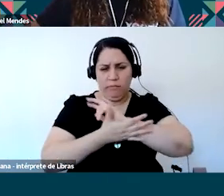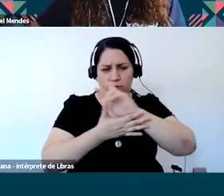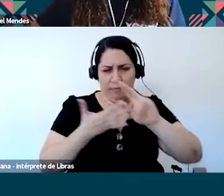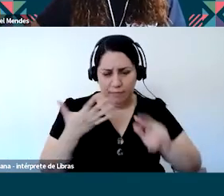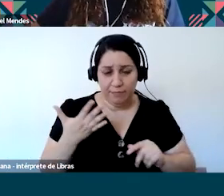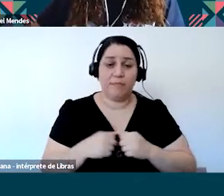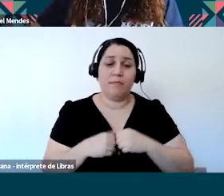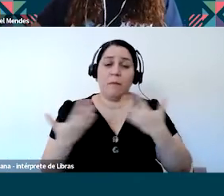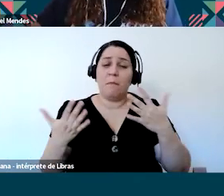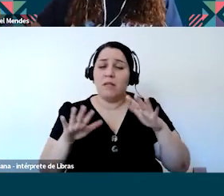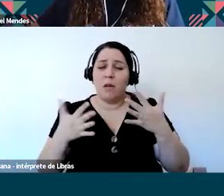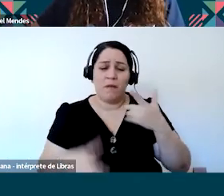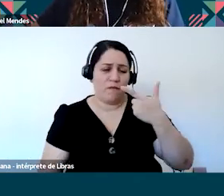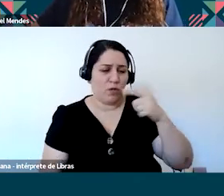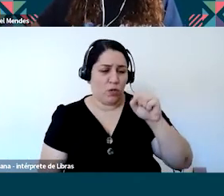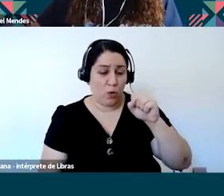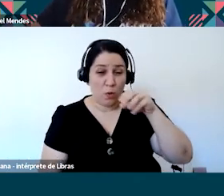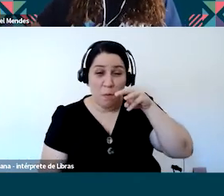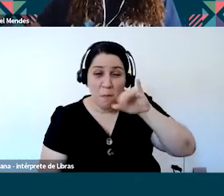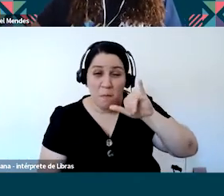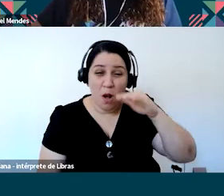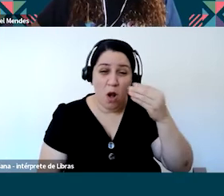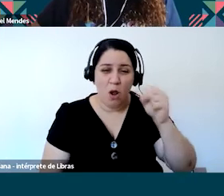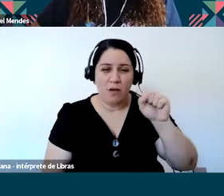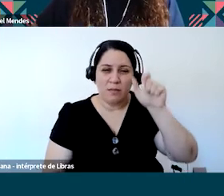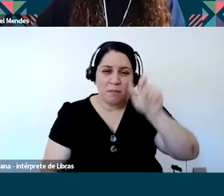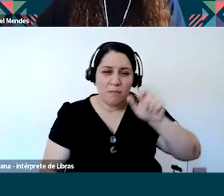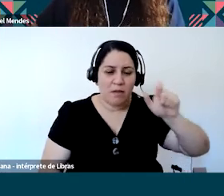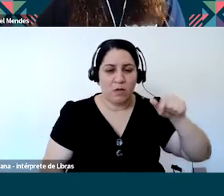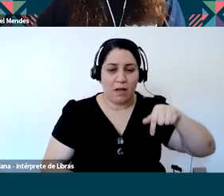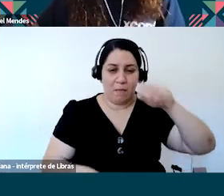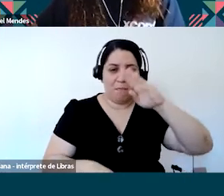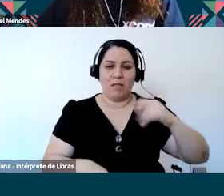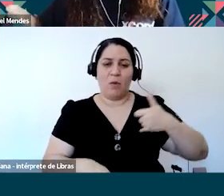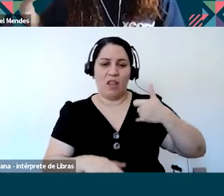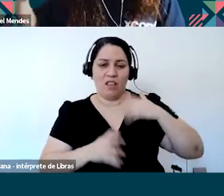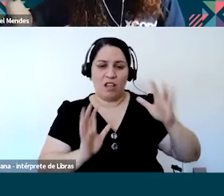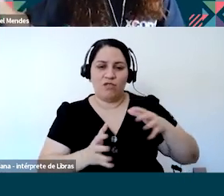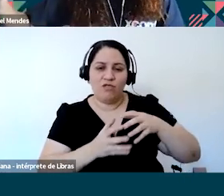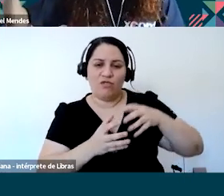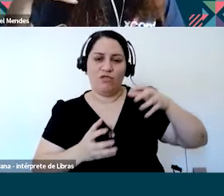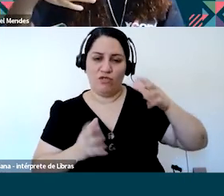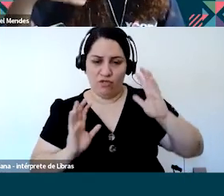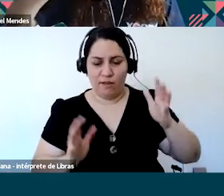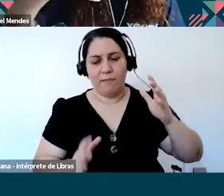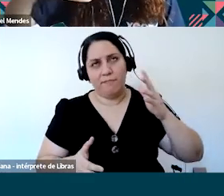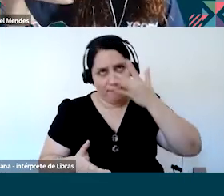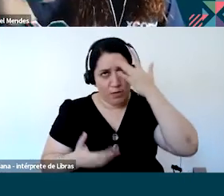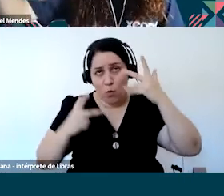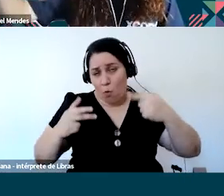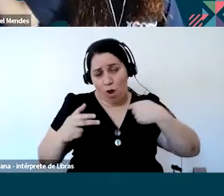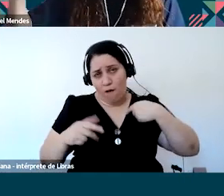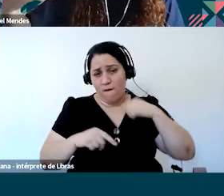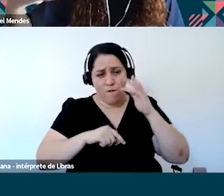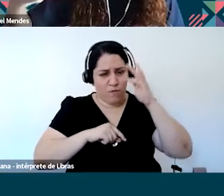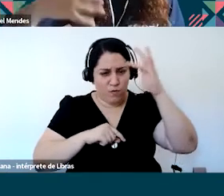temos aproximadamente 28 milhões de idosos no Brasil. Pessoas que, ao longo da vida, assim como nós, ao